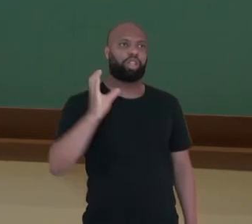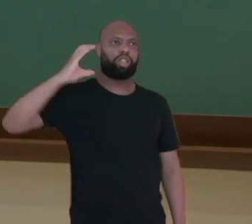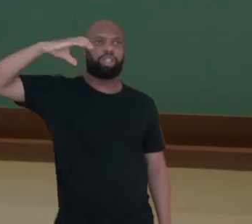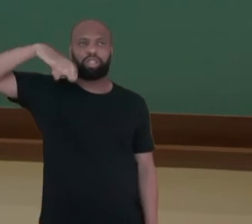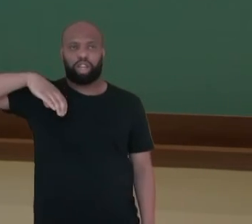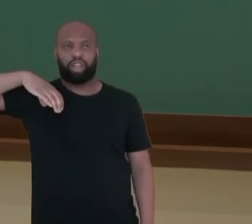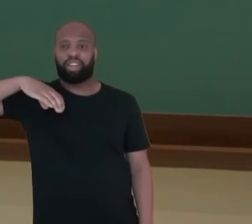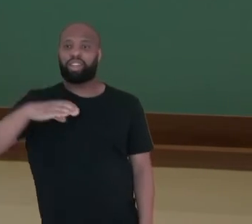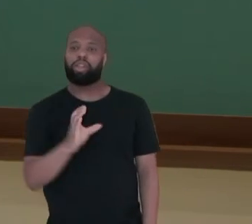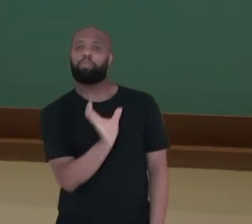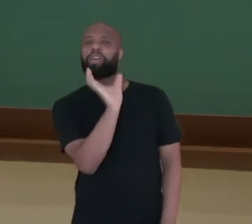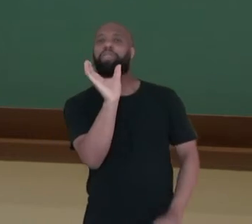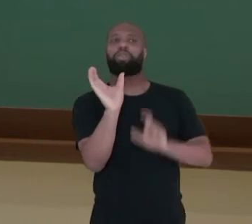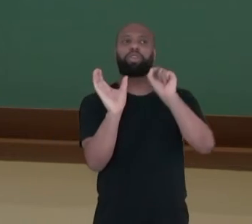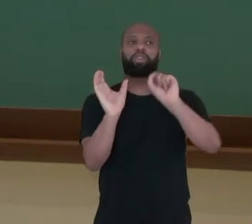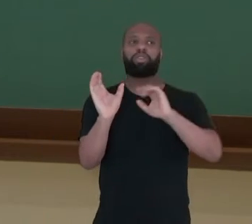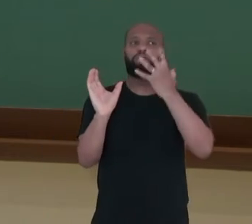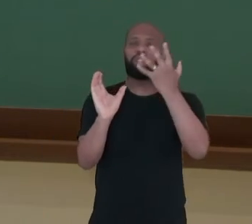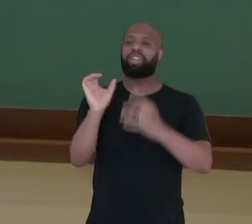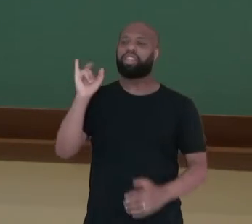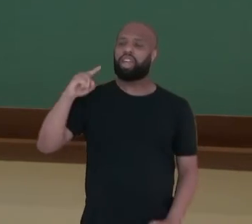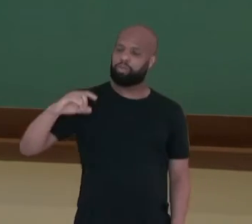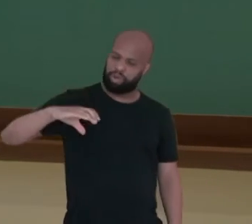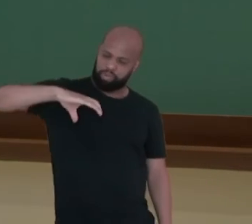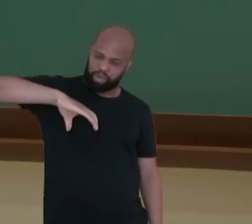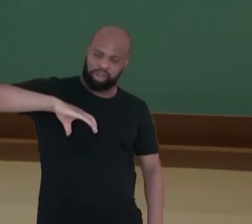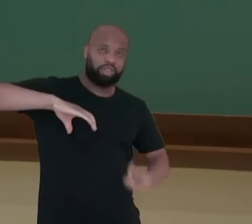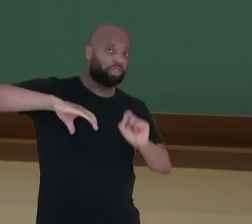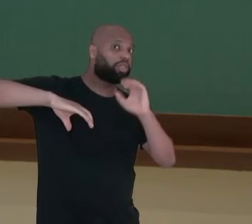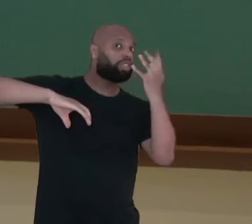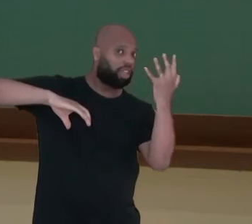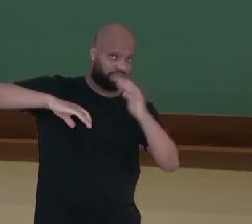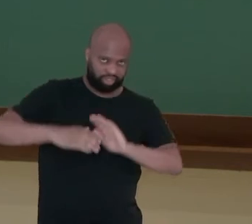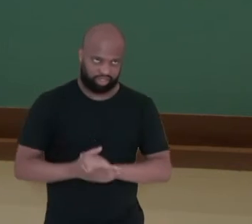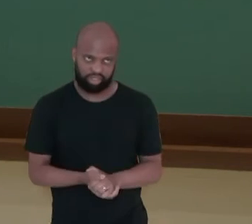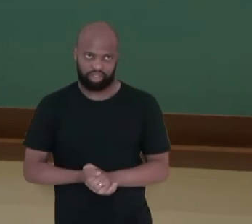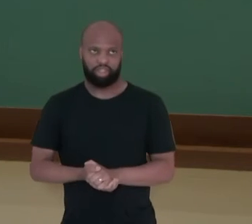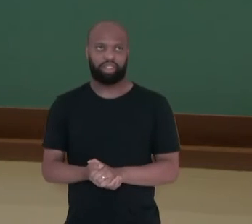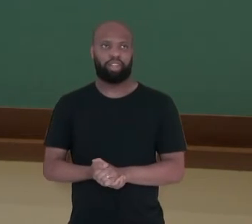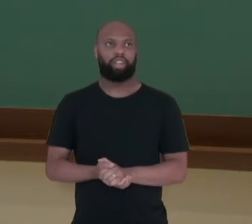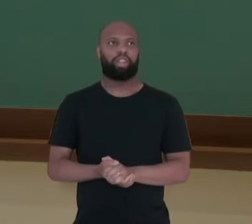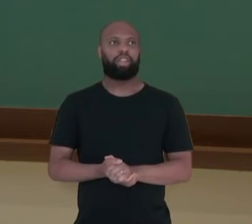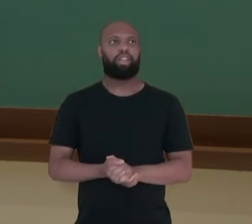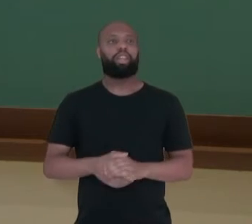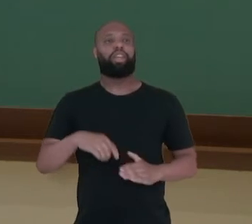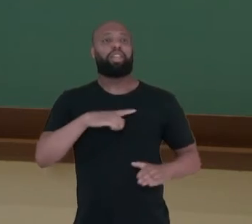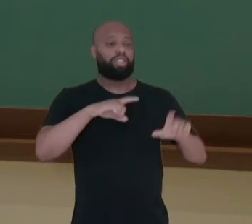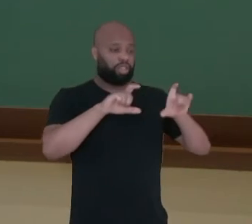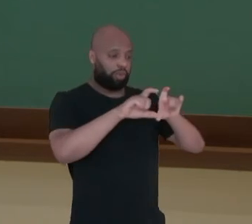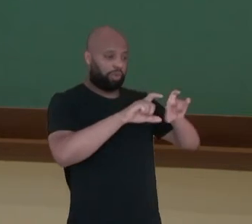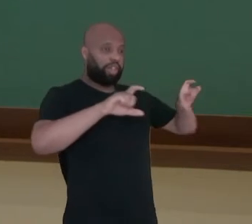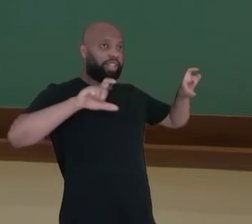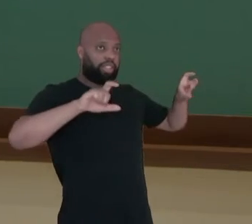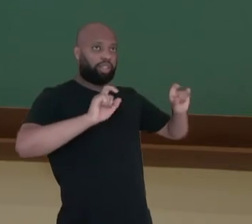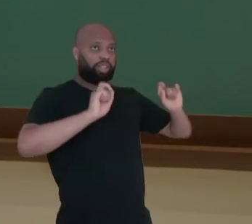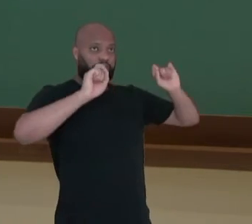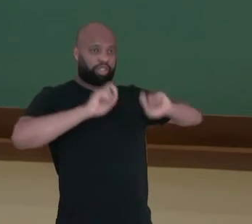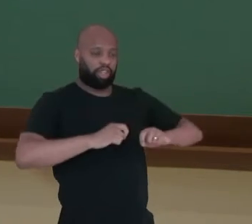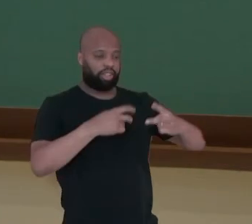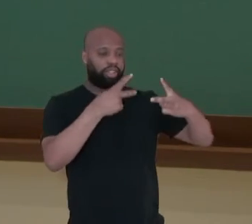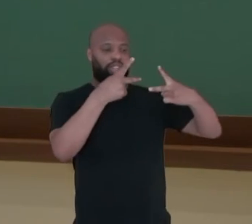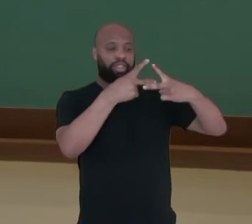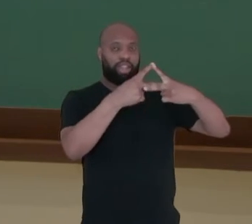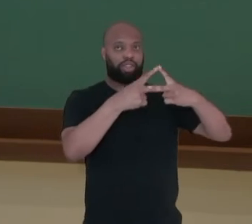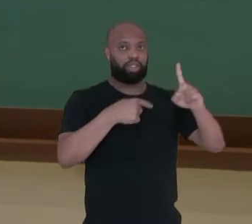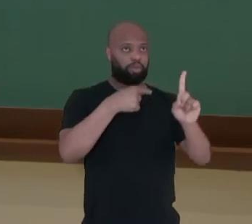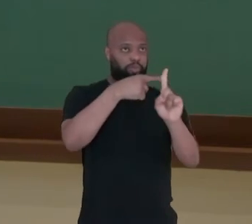acontece? Se a concavidade for voltada para baixo, o que acontece? A equação, ela pode ter o delta maior do